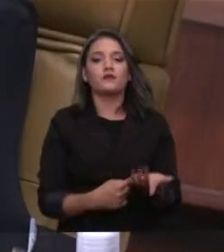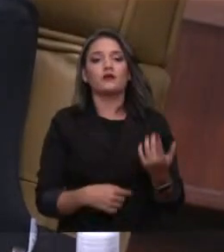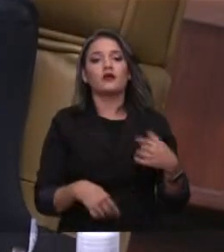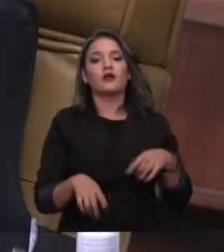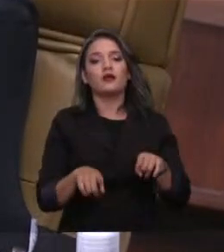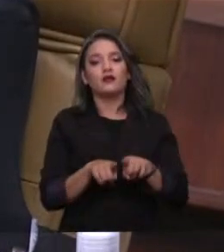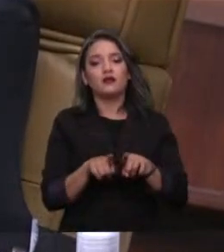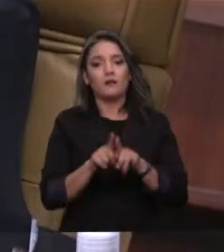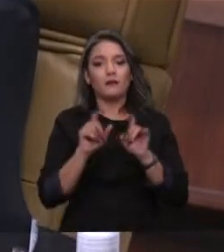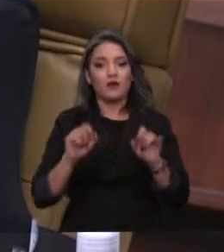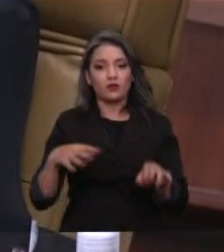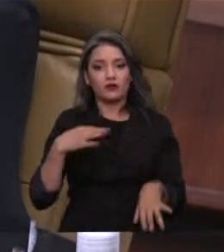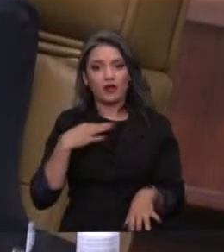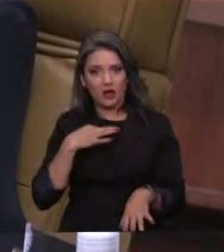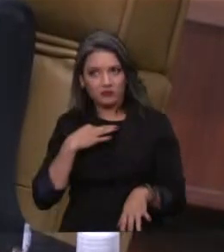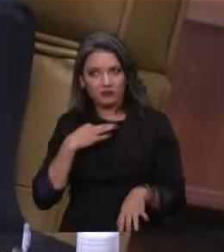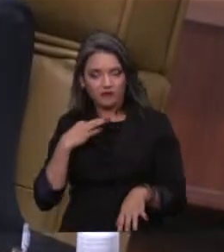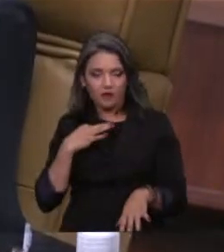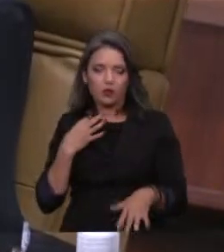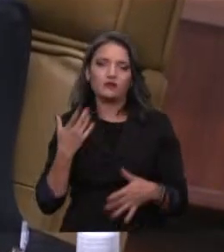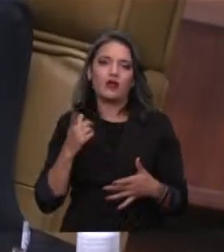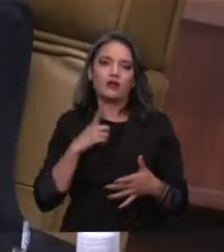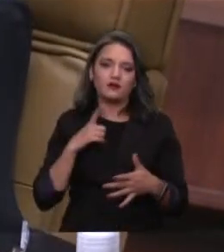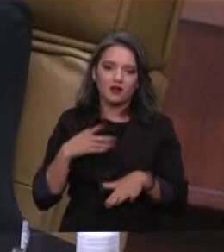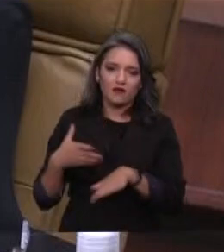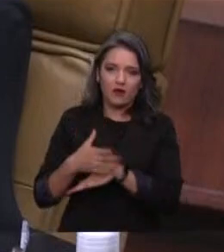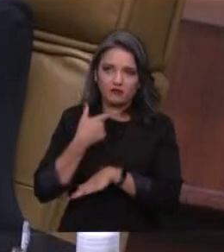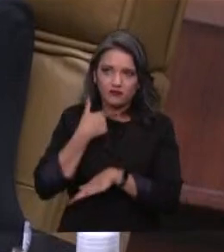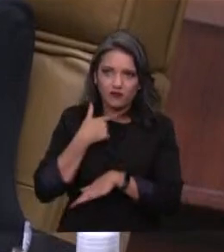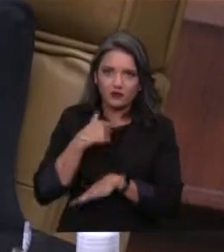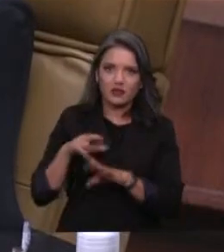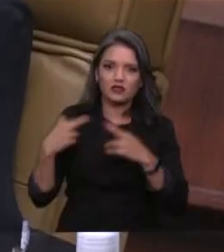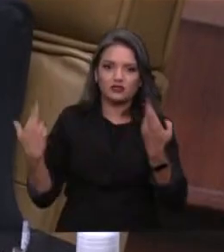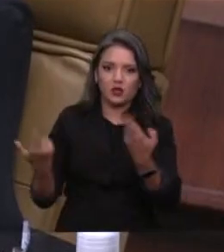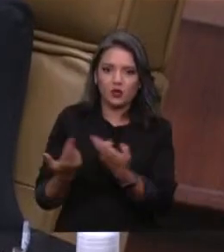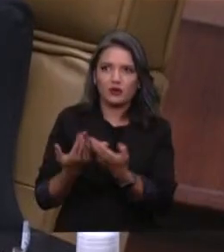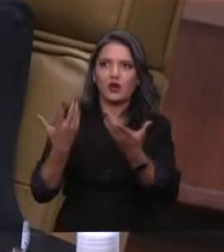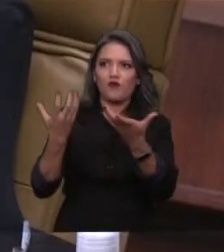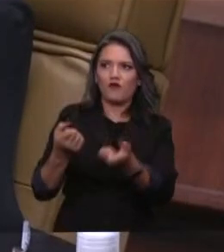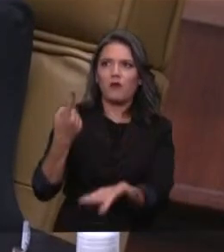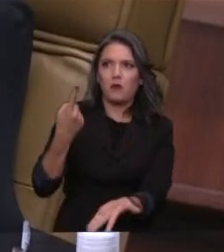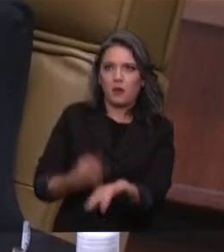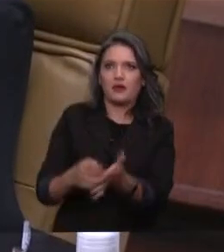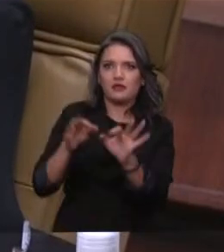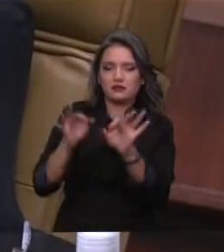ciente e voluntária reunião de algumas pessoas para a prática desses crimes correspondentes.